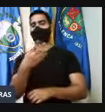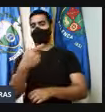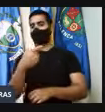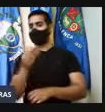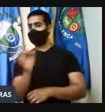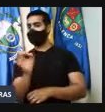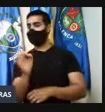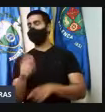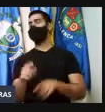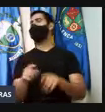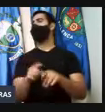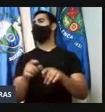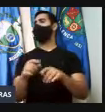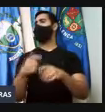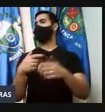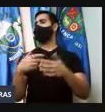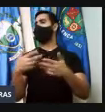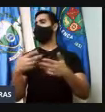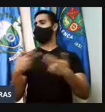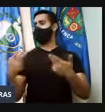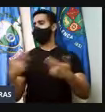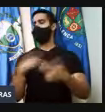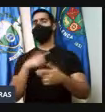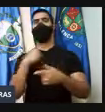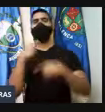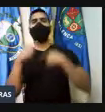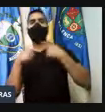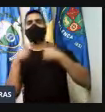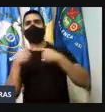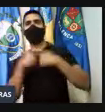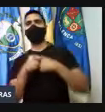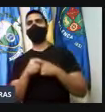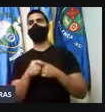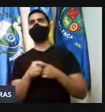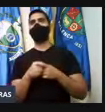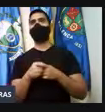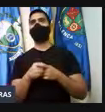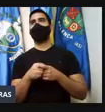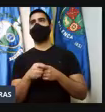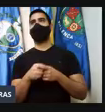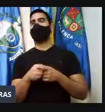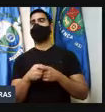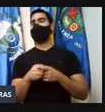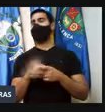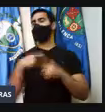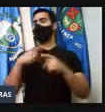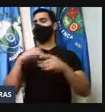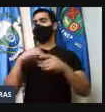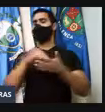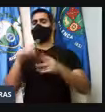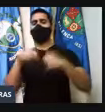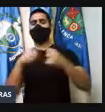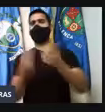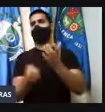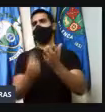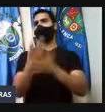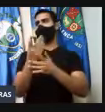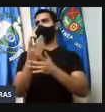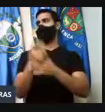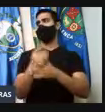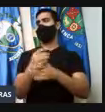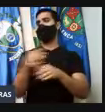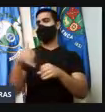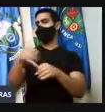171.361,97 e da outra providência, vir atender a Secretaria Municipal de Fazenda para a criação de recursos de royalties de